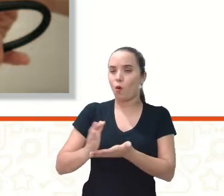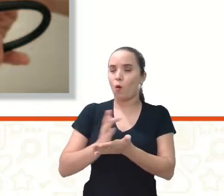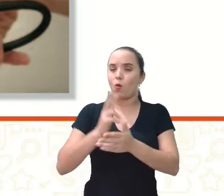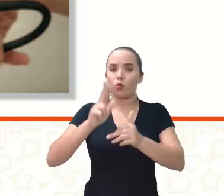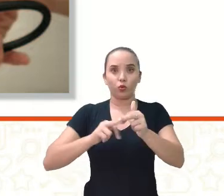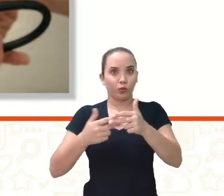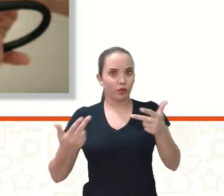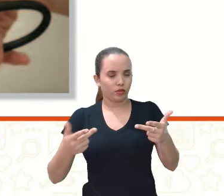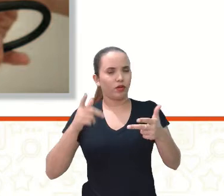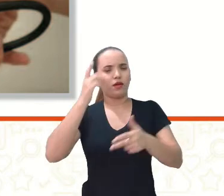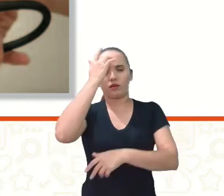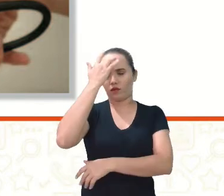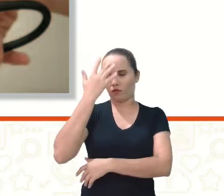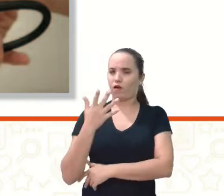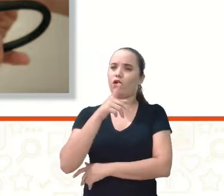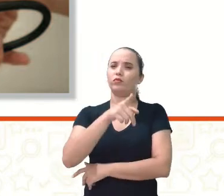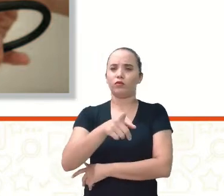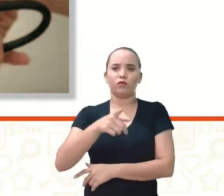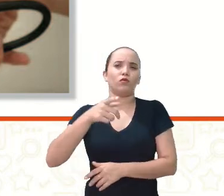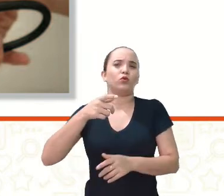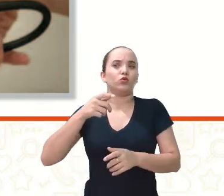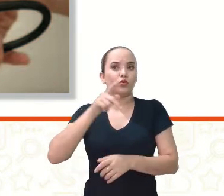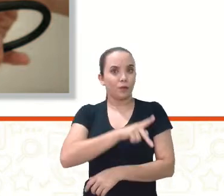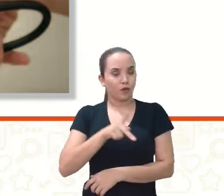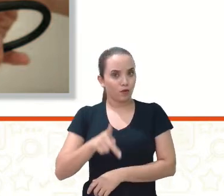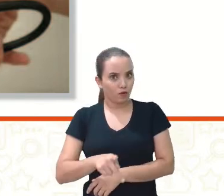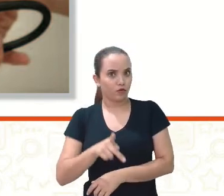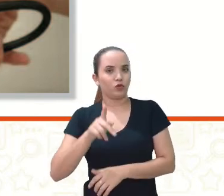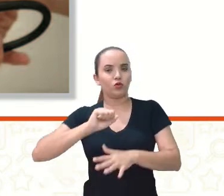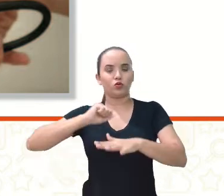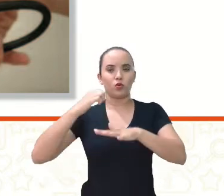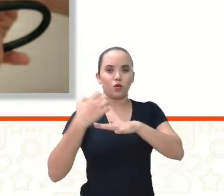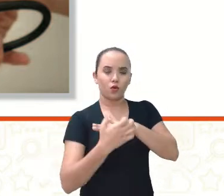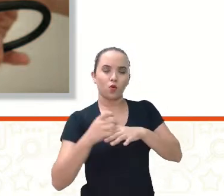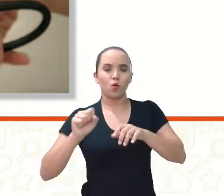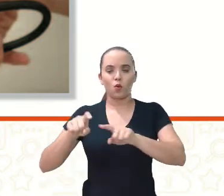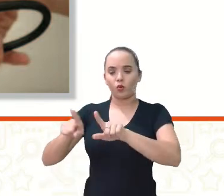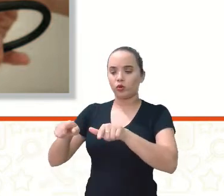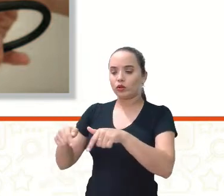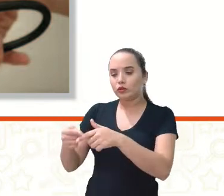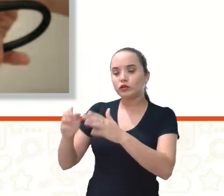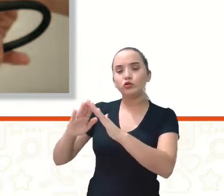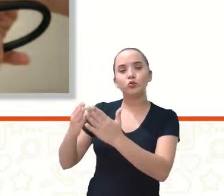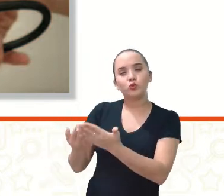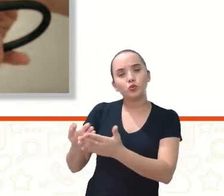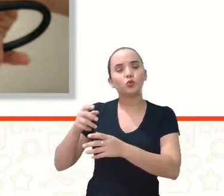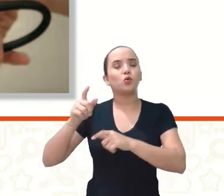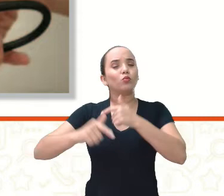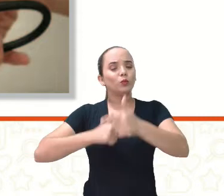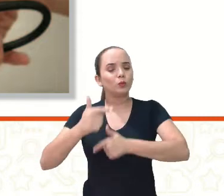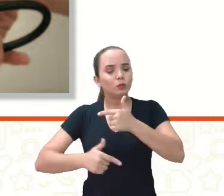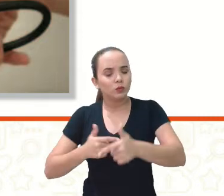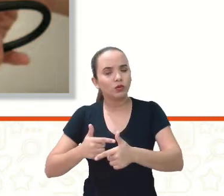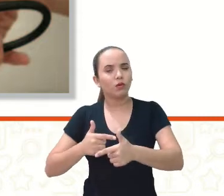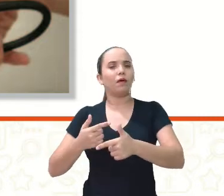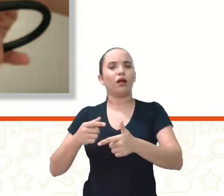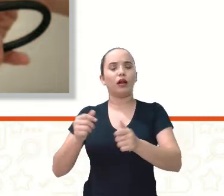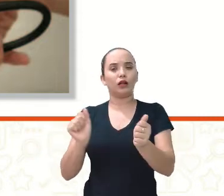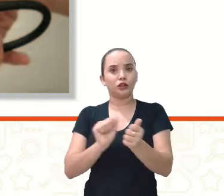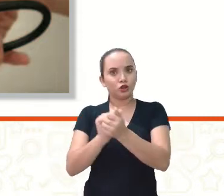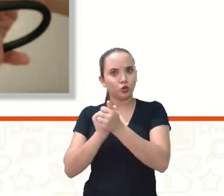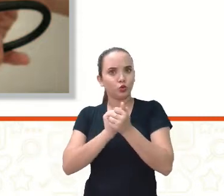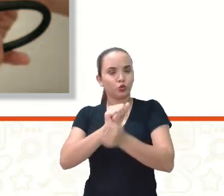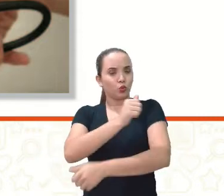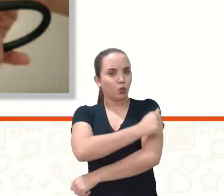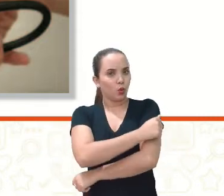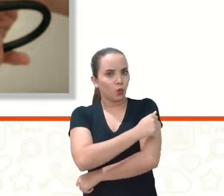práticos e fáceis para você, professor da sala de recurso ou sala de aula, não é? Trabalhar com esse estudante, solicitar caso não